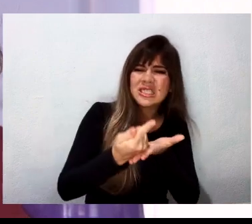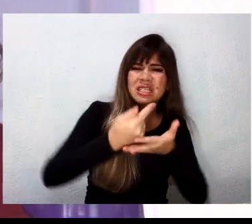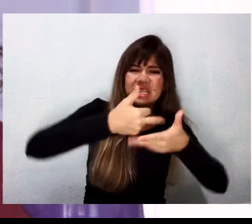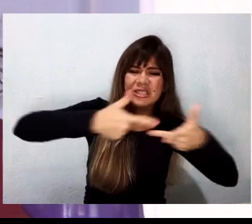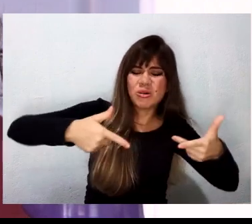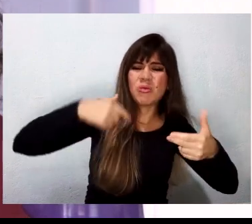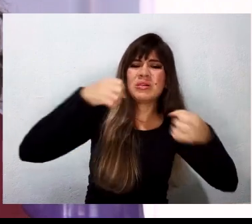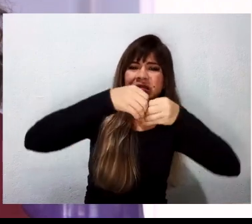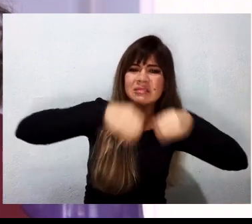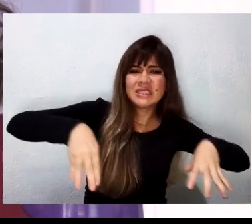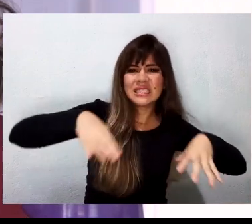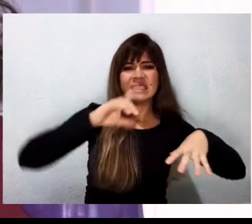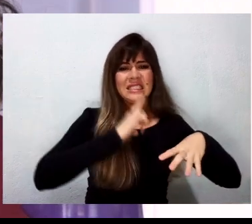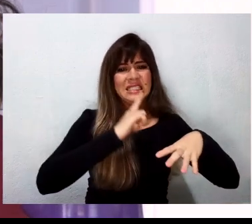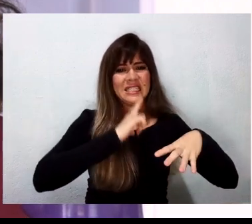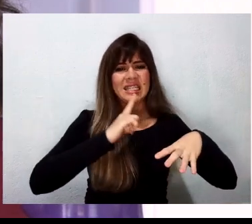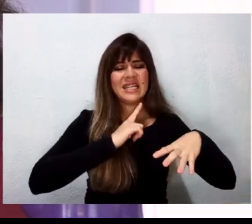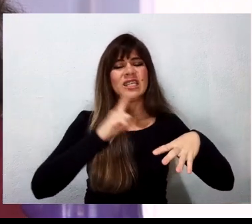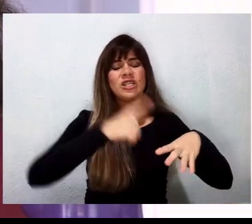do grupo,